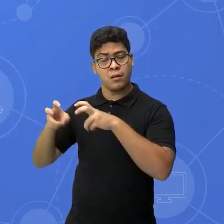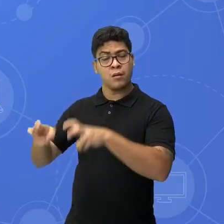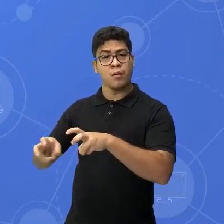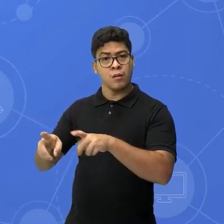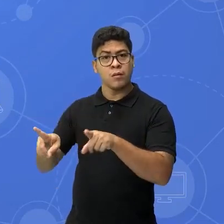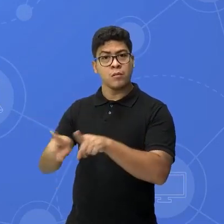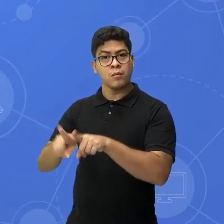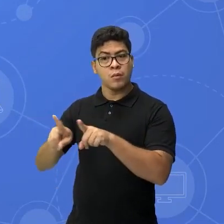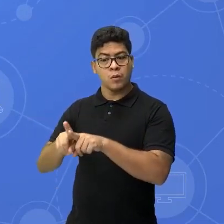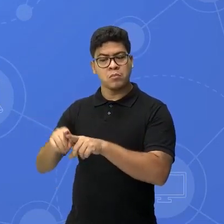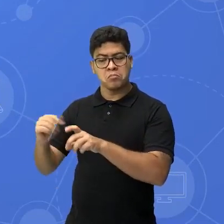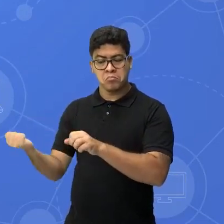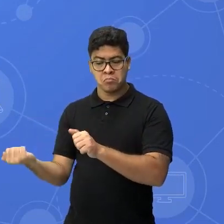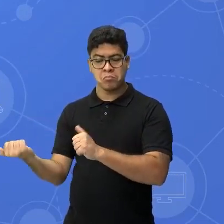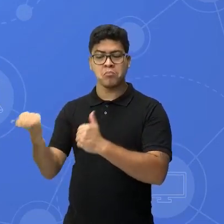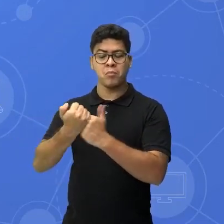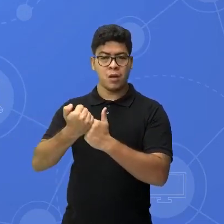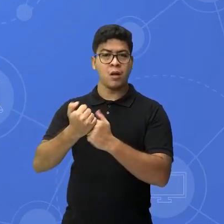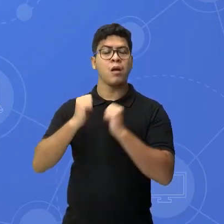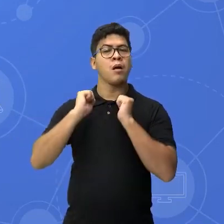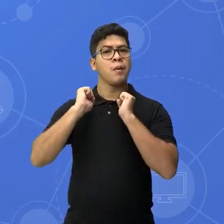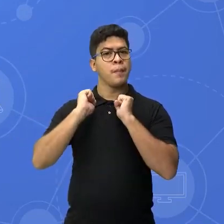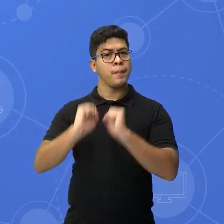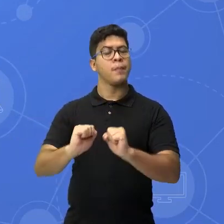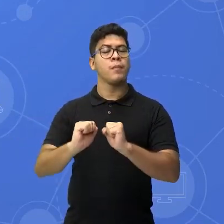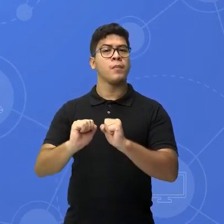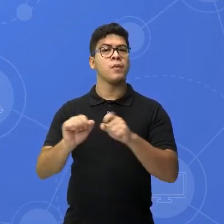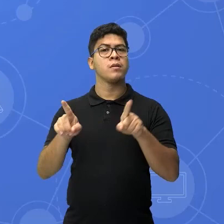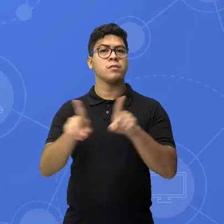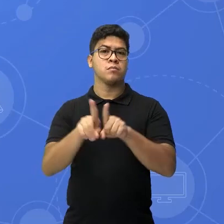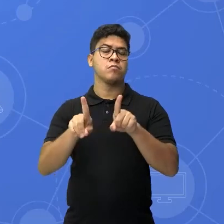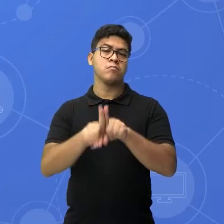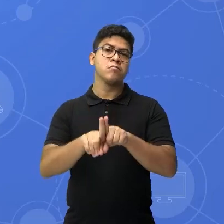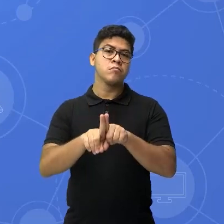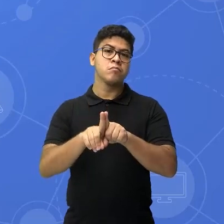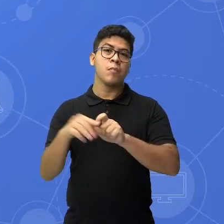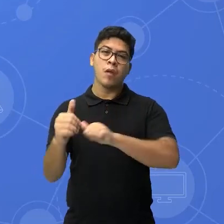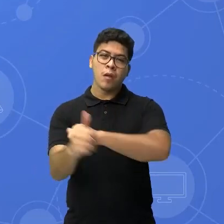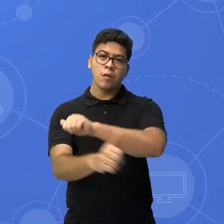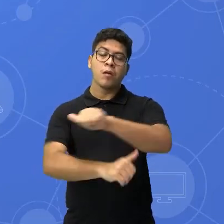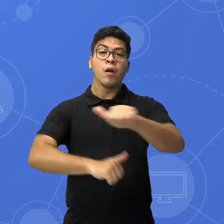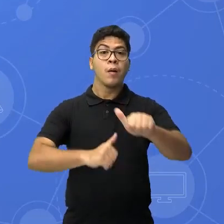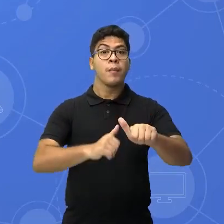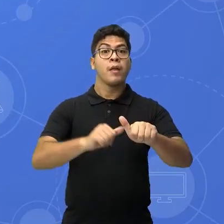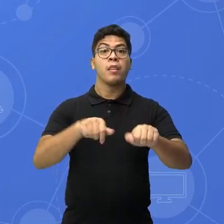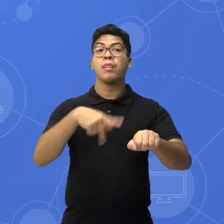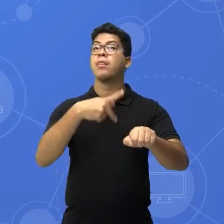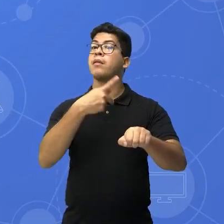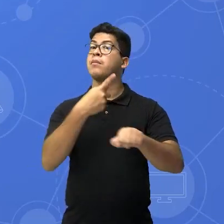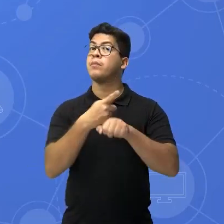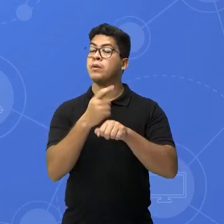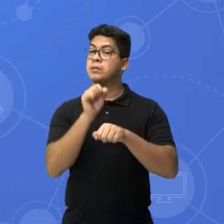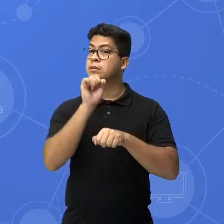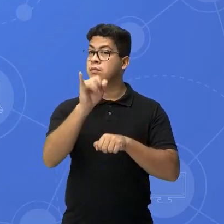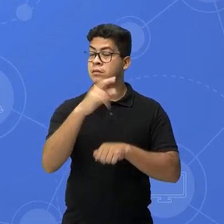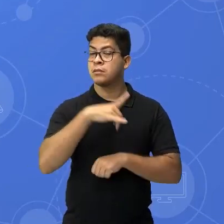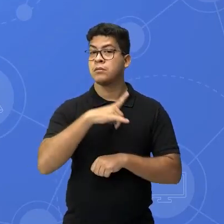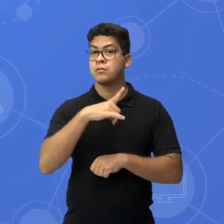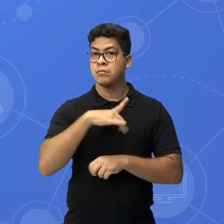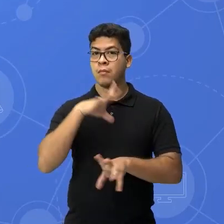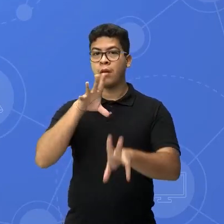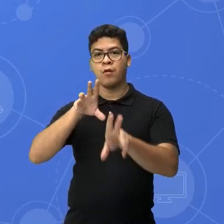contribuam com a sociedade no sentido de produção de alimentos aí com mais qualidade e